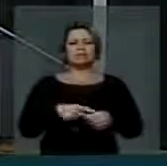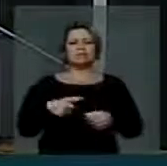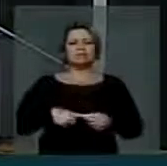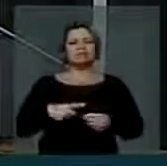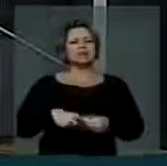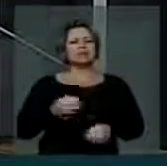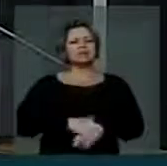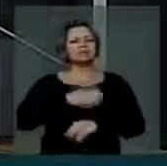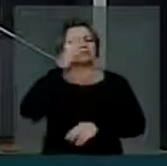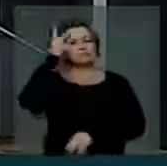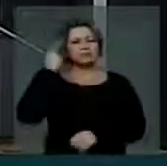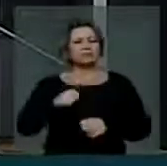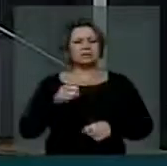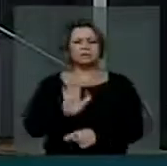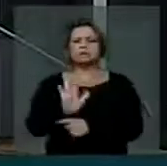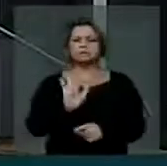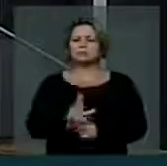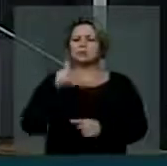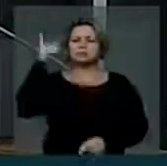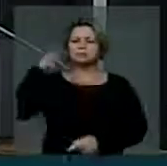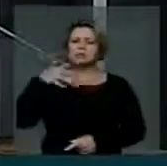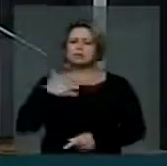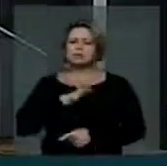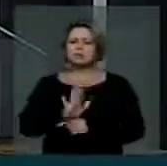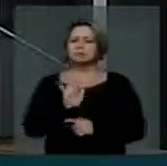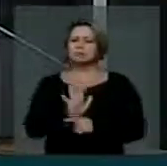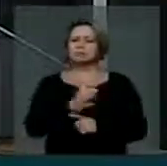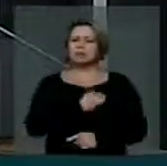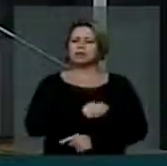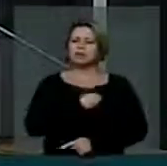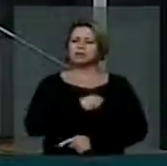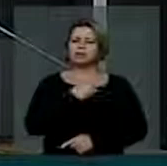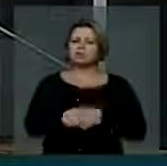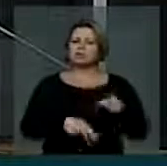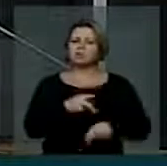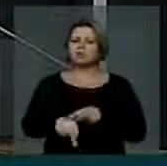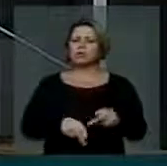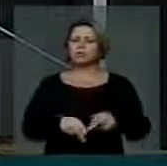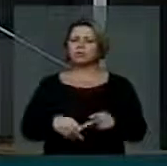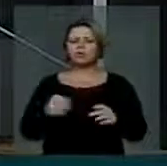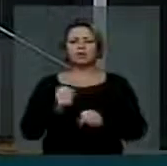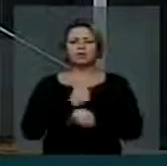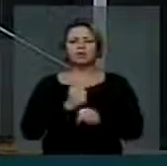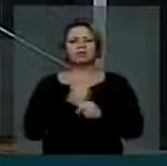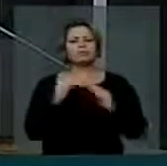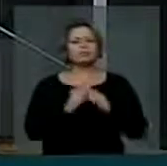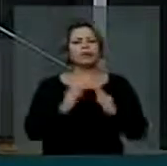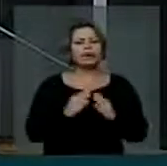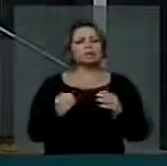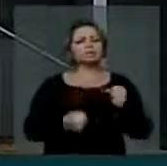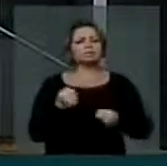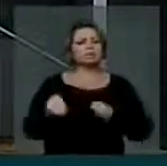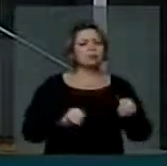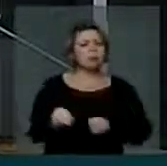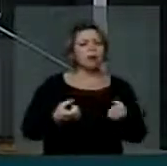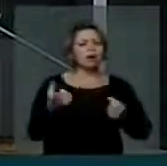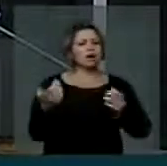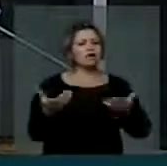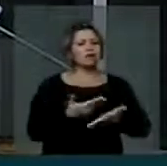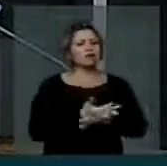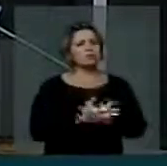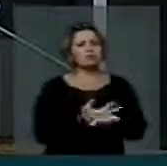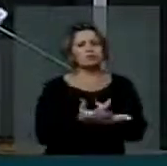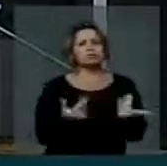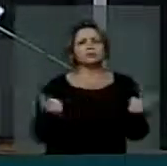imensa carência de políticas urbanas, de saneamento, de mobilidade, de habitação. Some-se